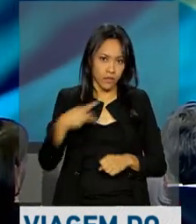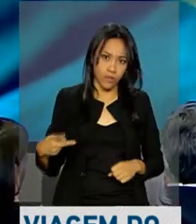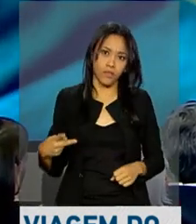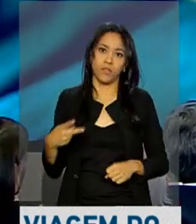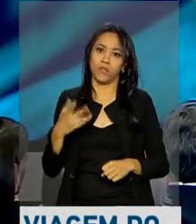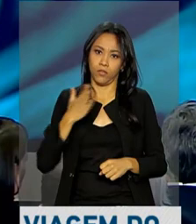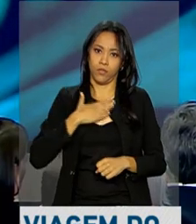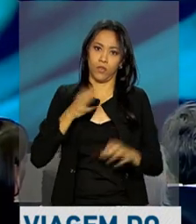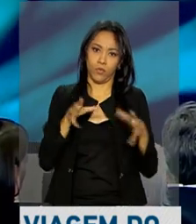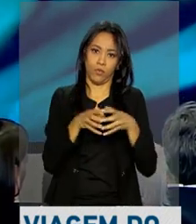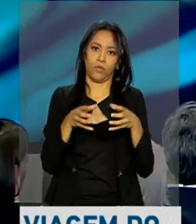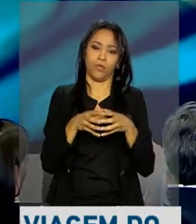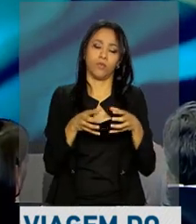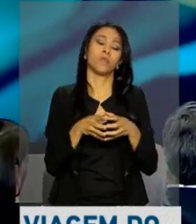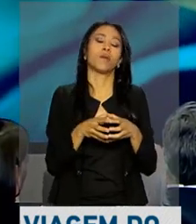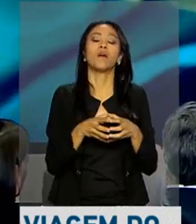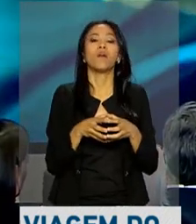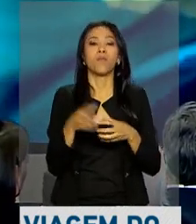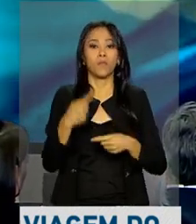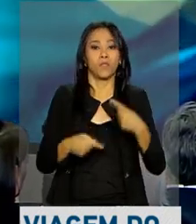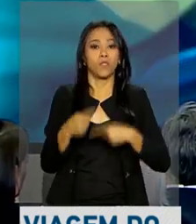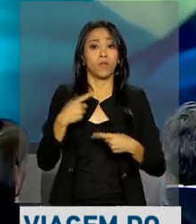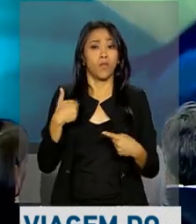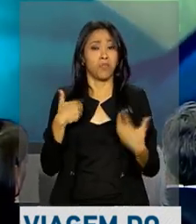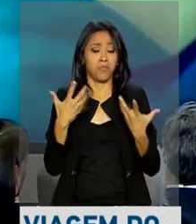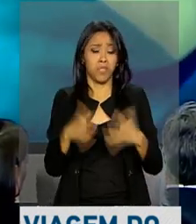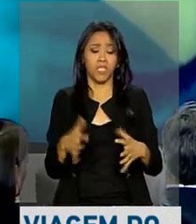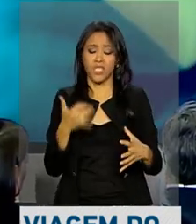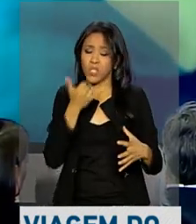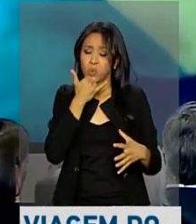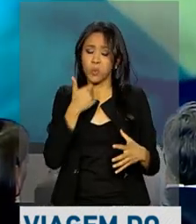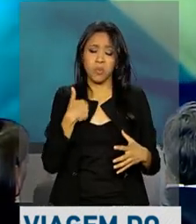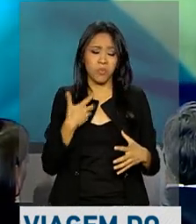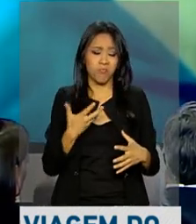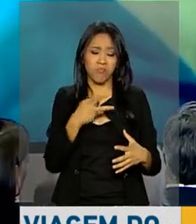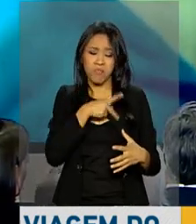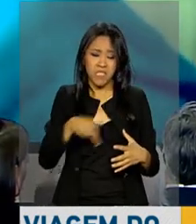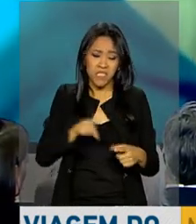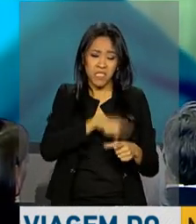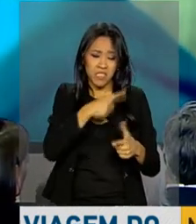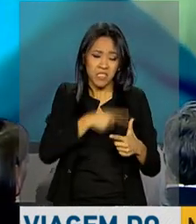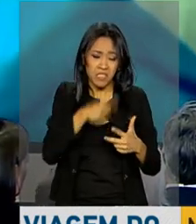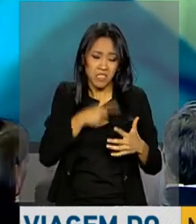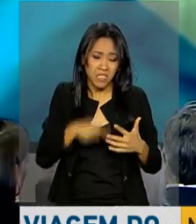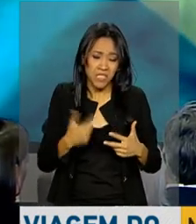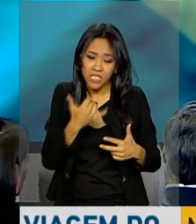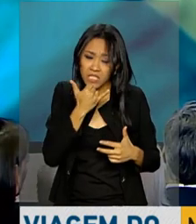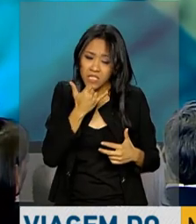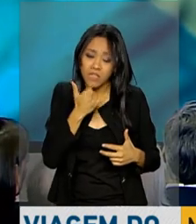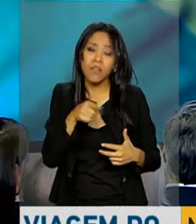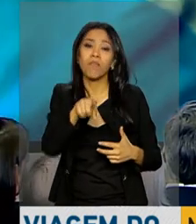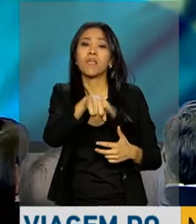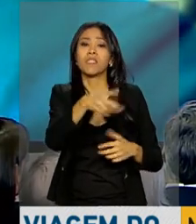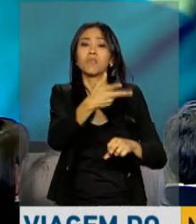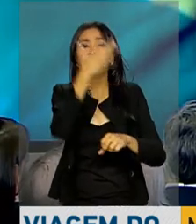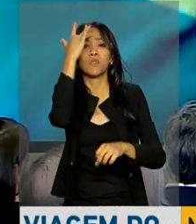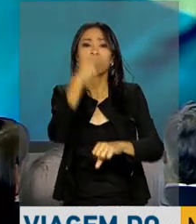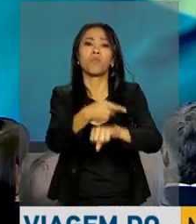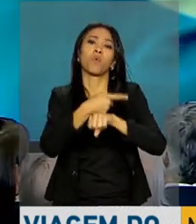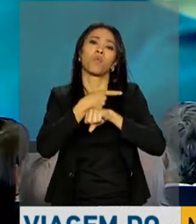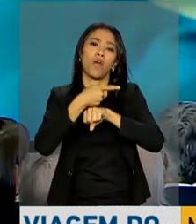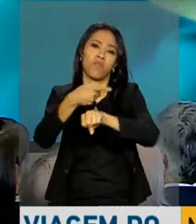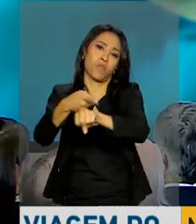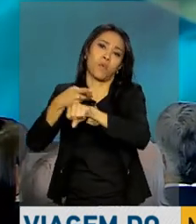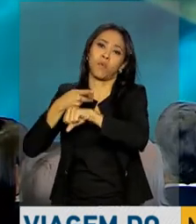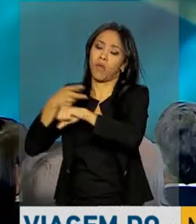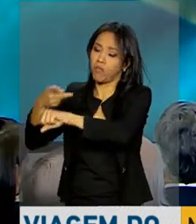né? E muitas e muitas vezes eu não queria mais presidi-lo, mas o fato é que as lideranças todas vinham a mim e diziam, olha, se